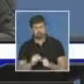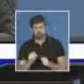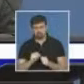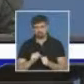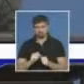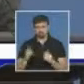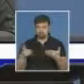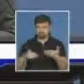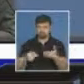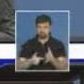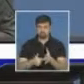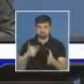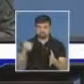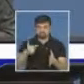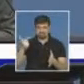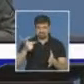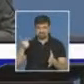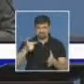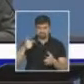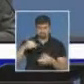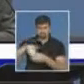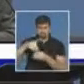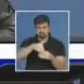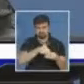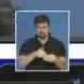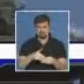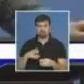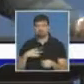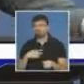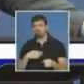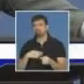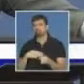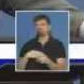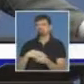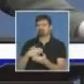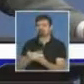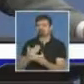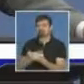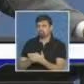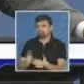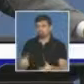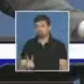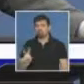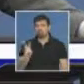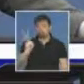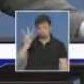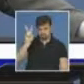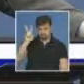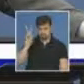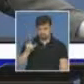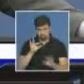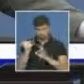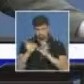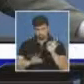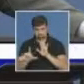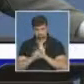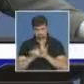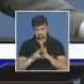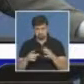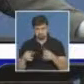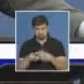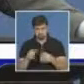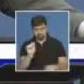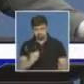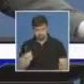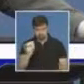será apreciado em segunda votação mérito aqui na câmara de Campinas a Associação dos geógrafos